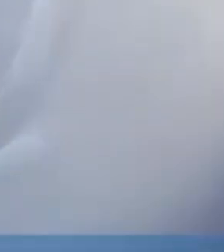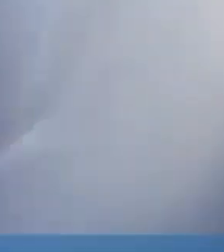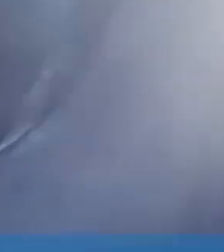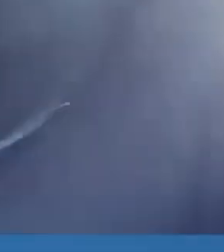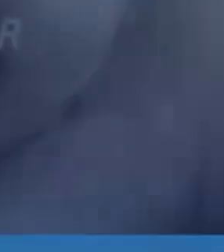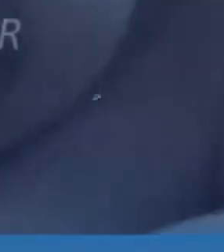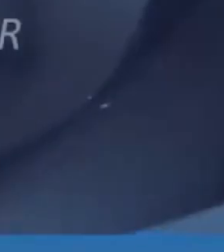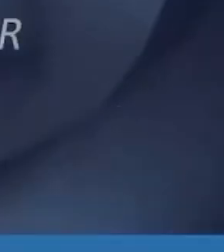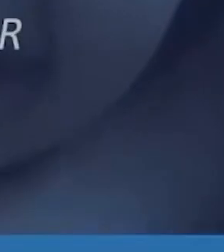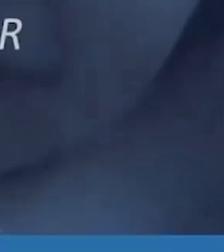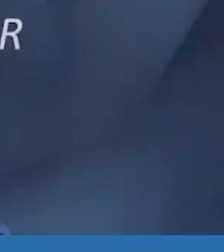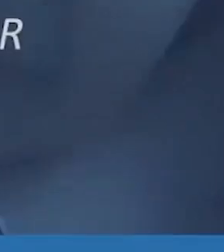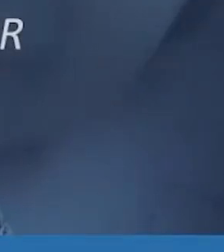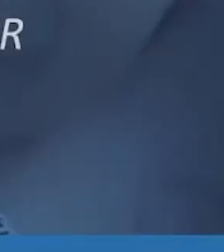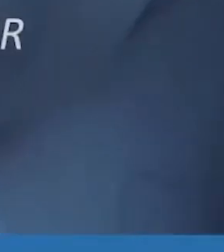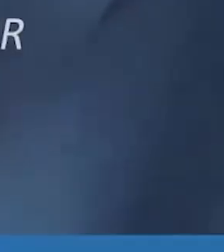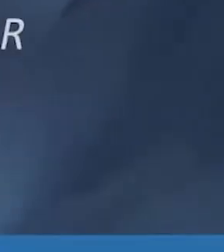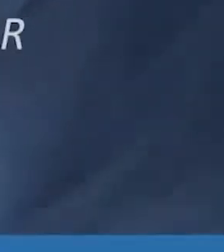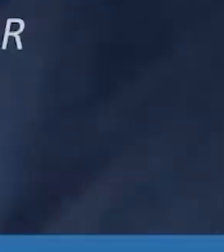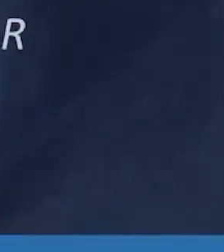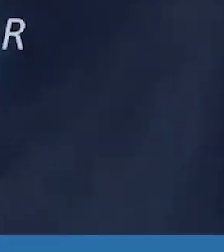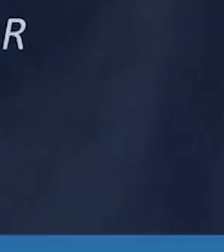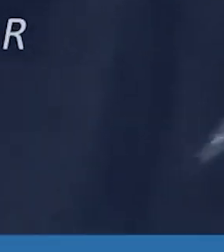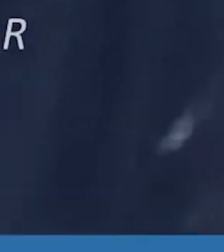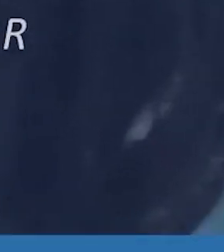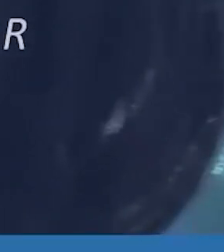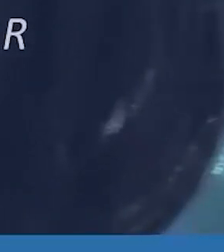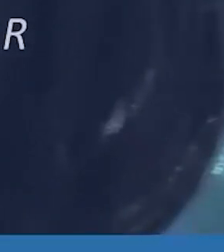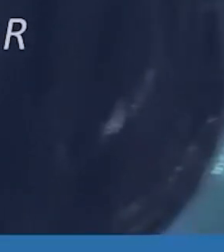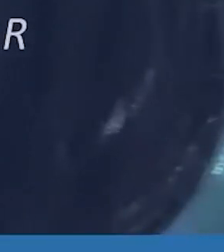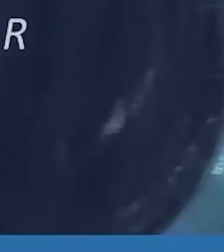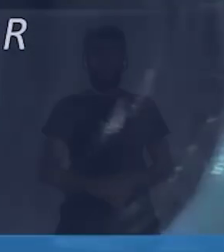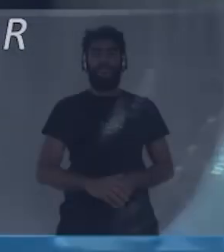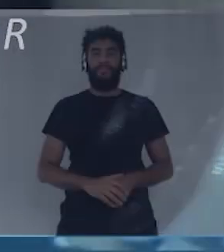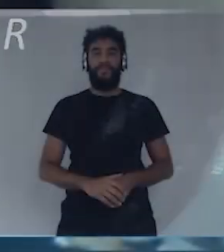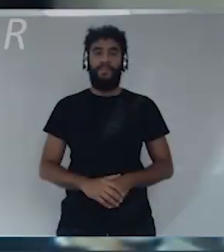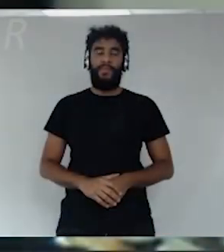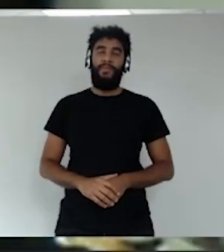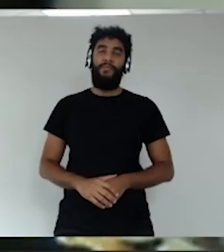Enquanto não passa, conheça o novo jeito Quali de ajudar.